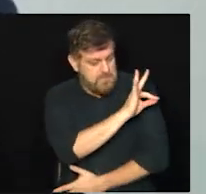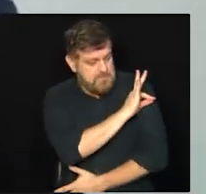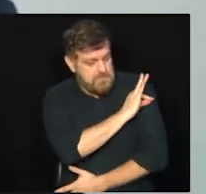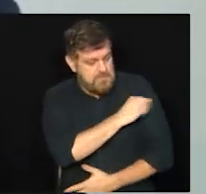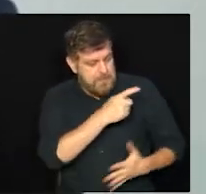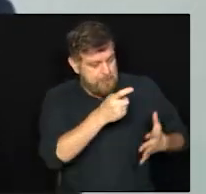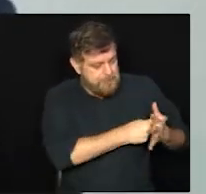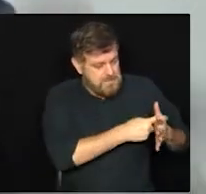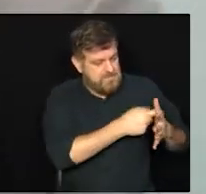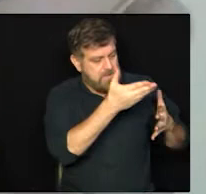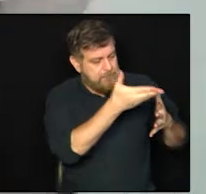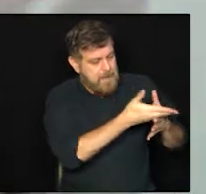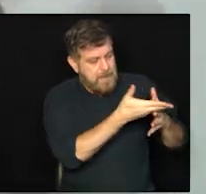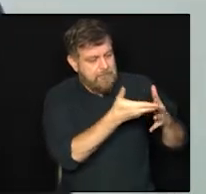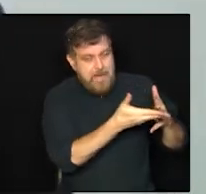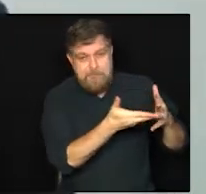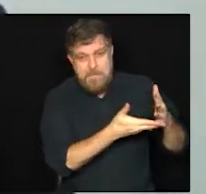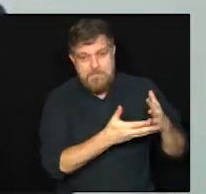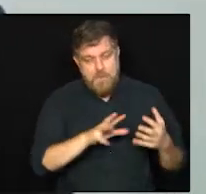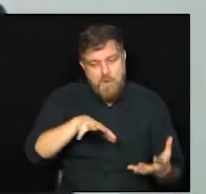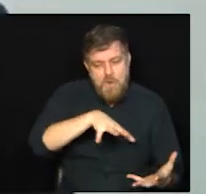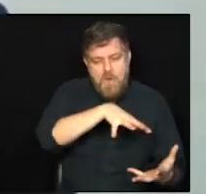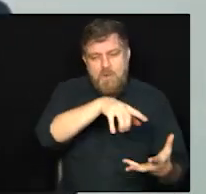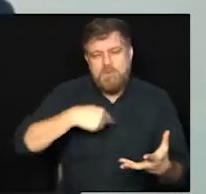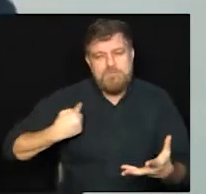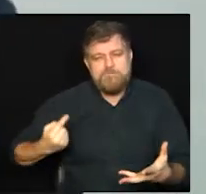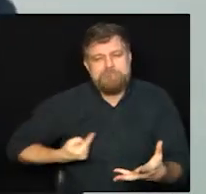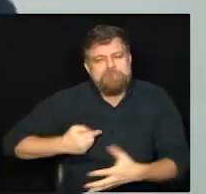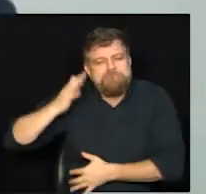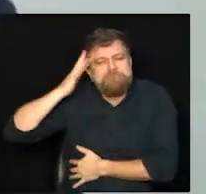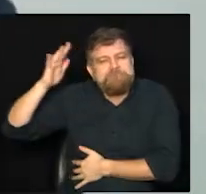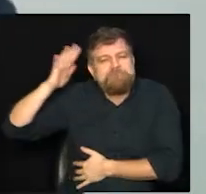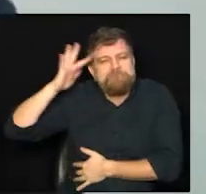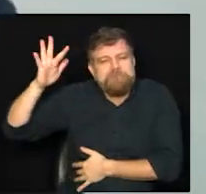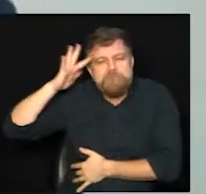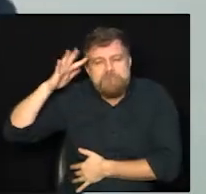No mundo ideal, né, a gente sabe que tem toda